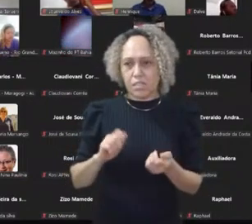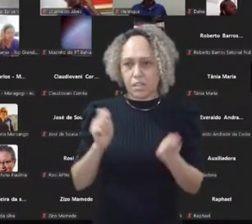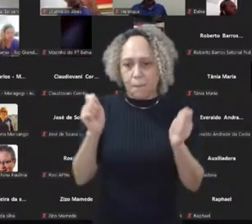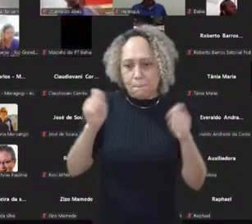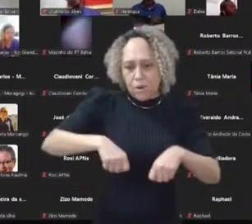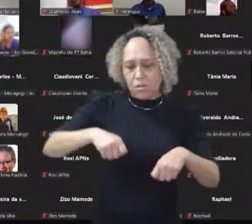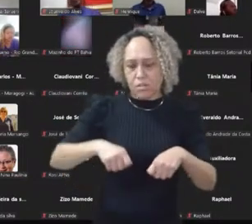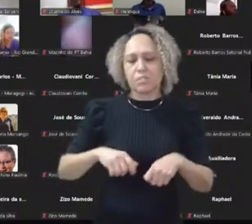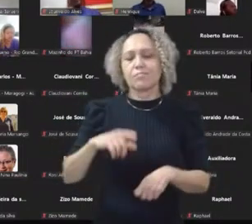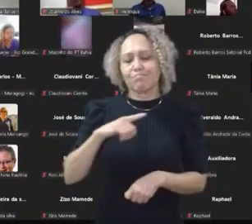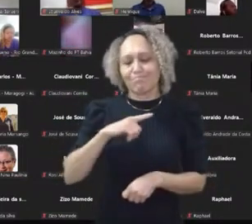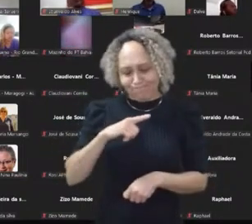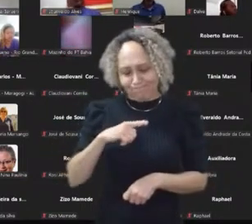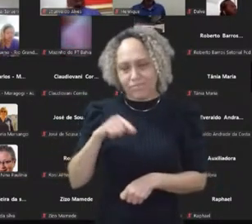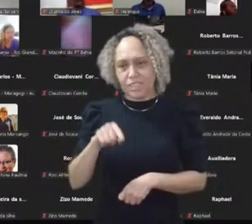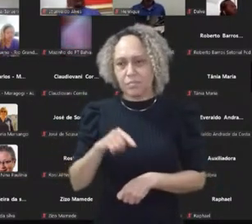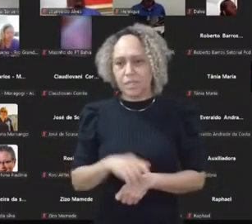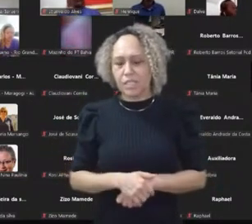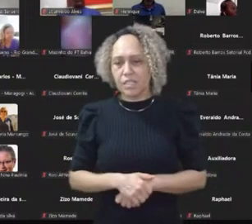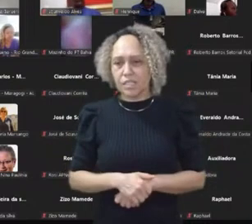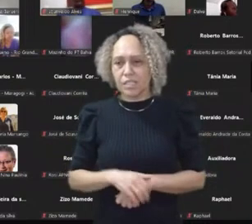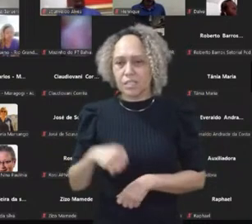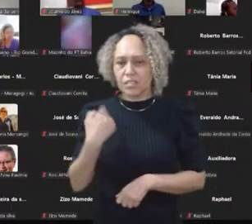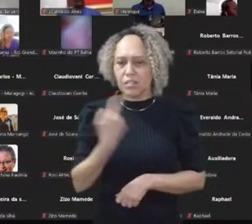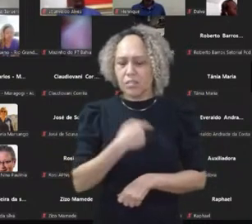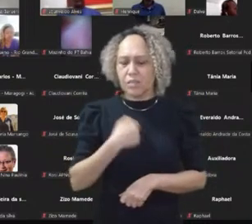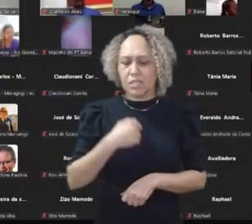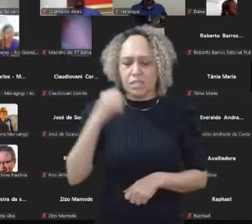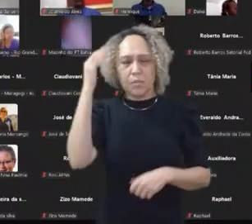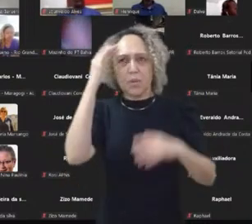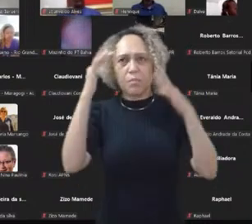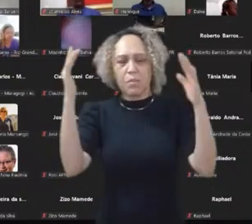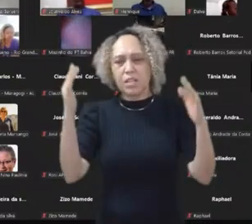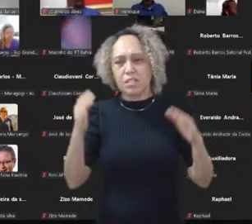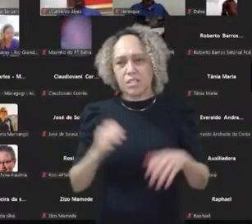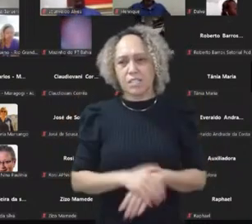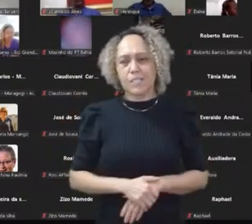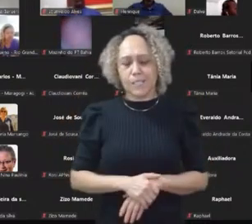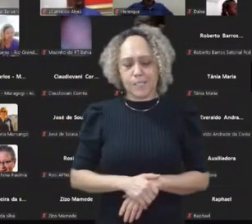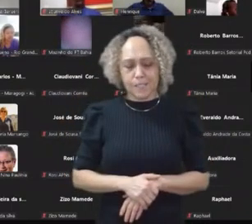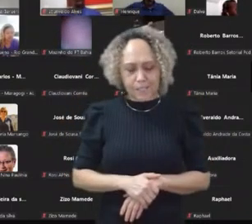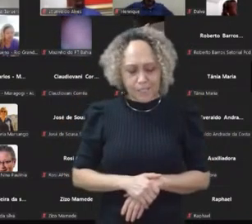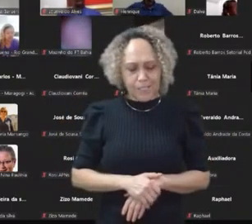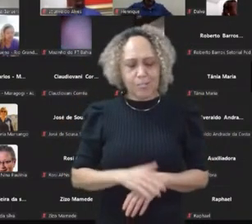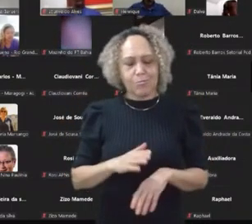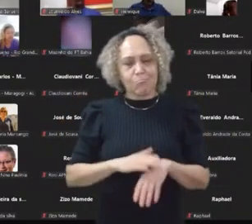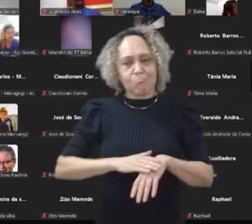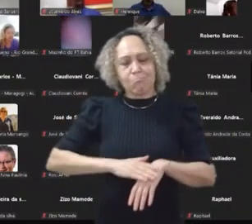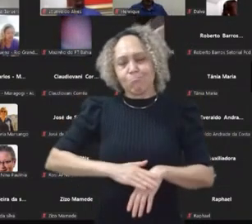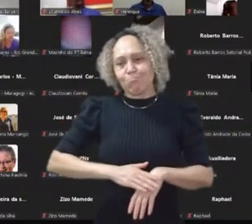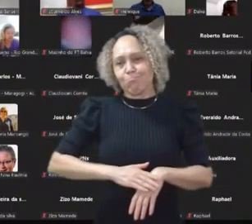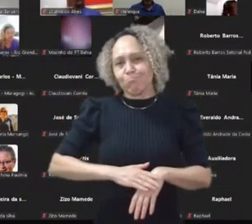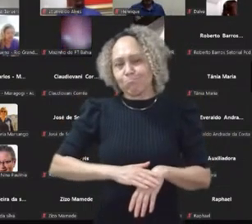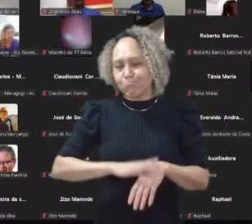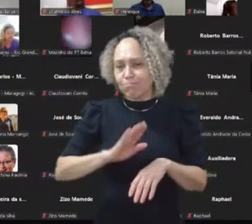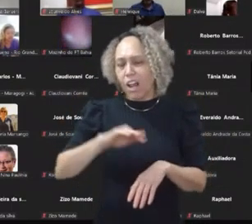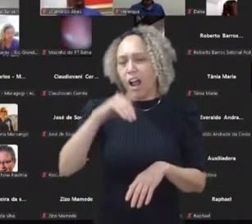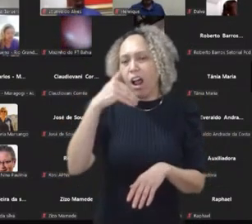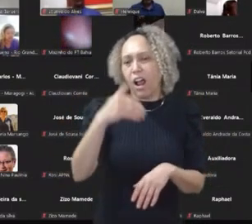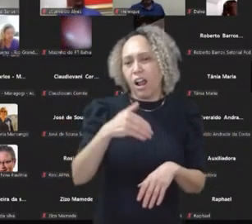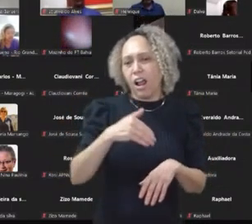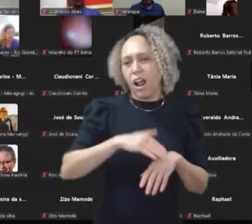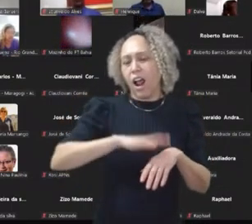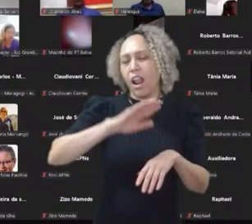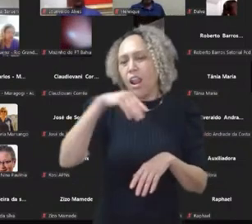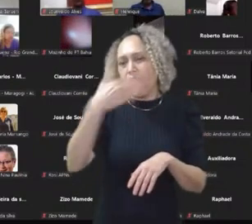imaginação para além dessas redes sociais isso é é viável no curto prazo do que a gente tá precisando da